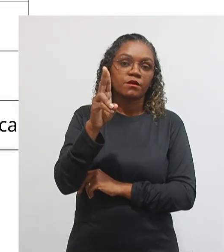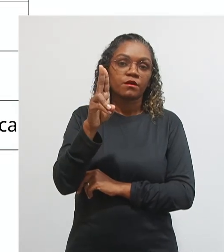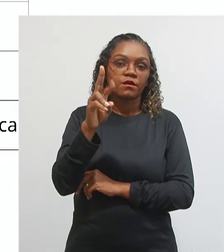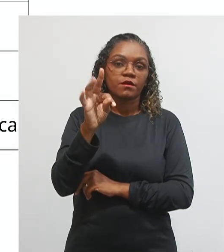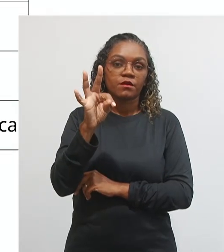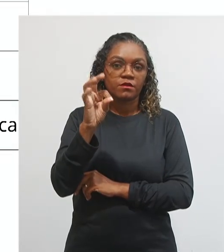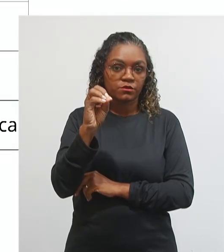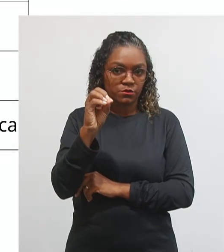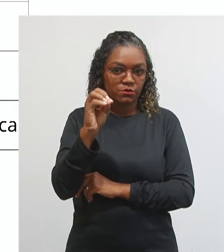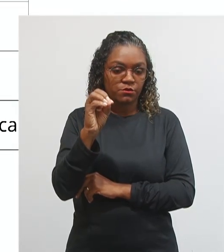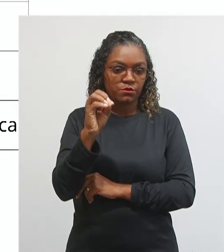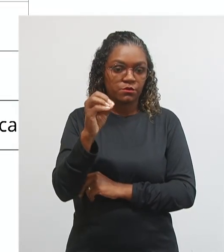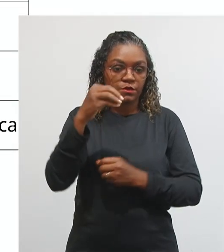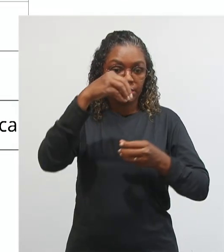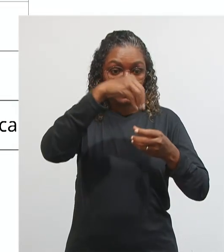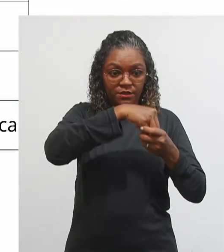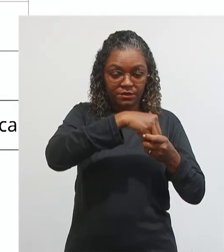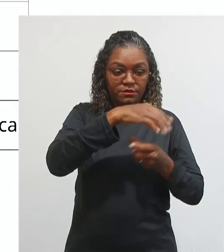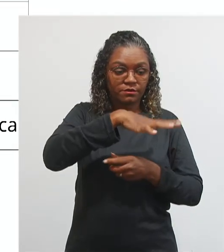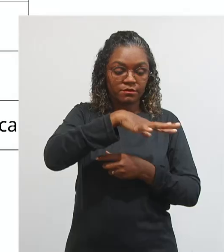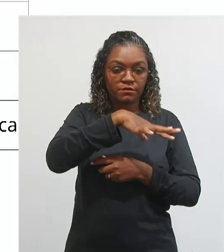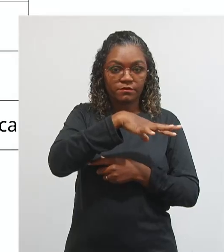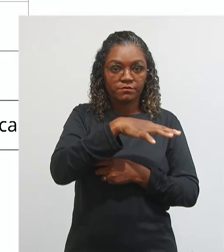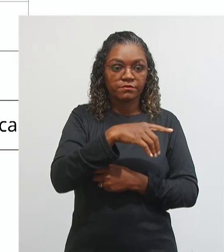também, serviço está dentro do P de produto, tá?